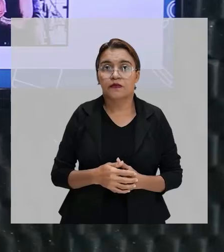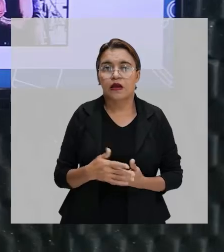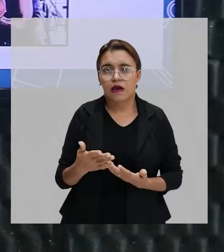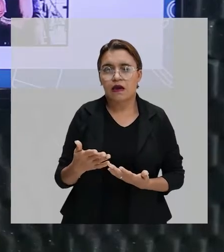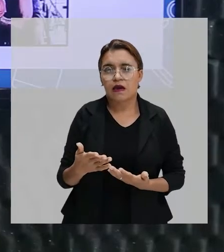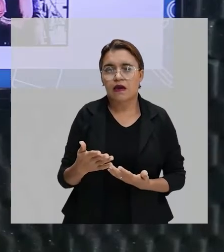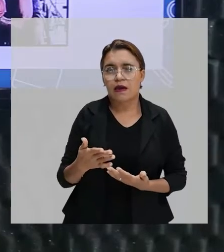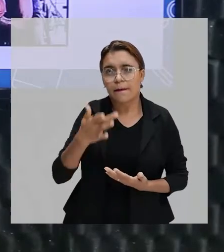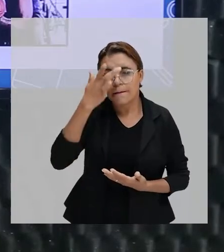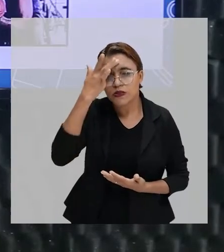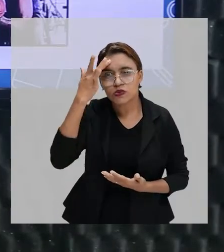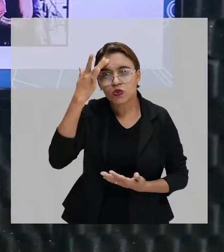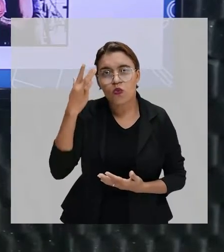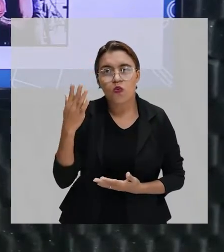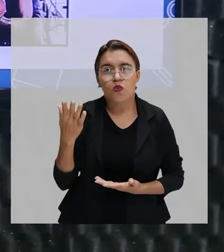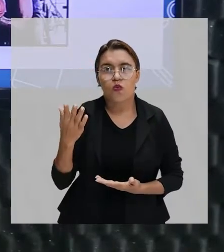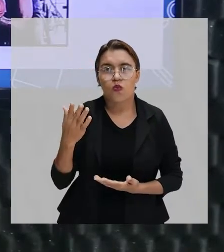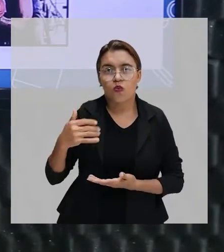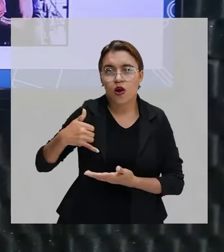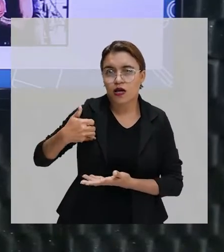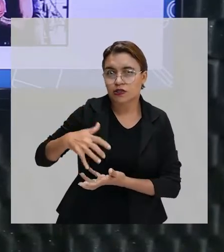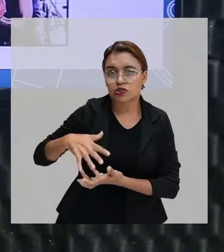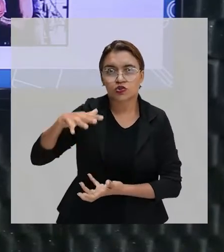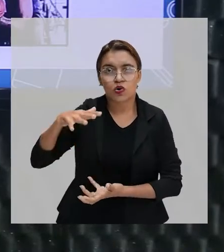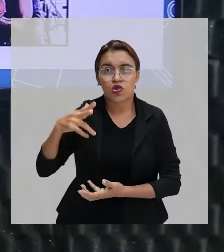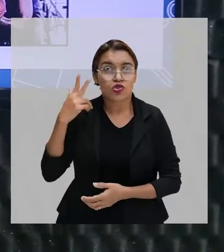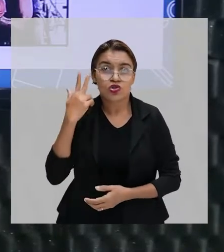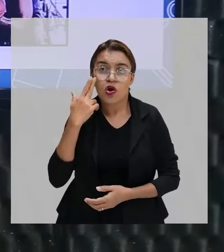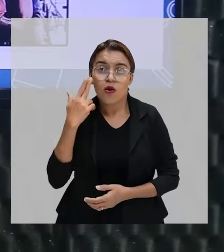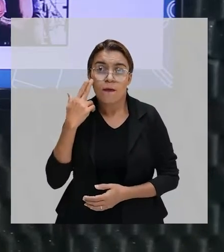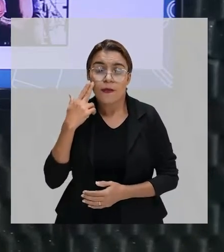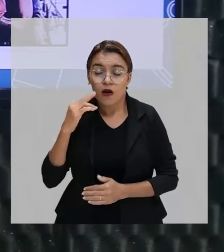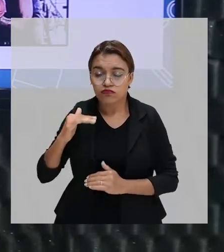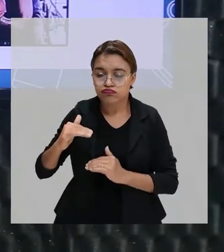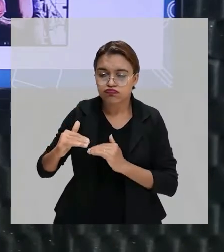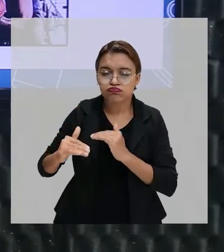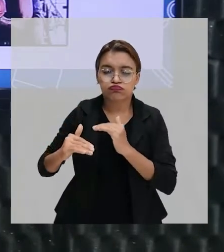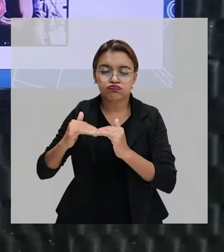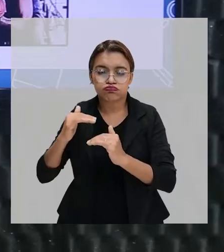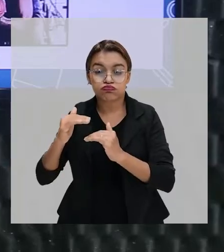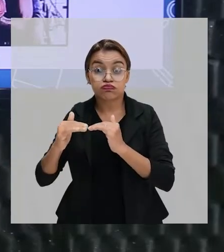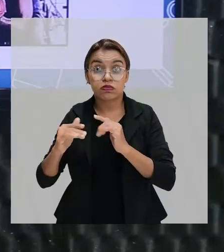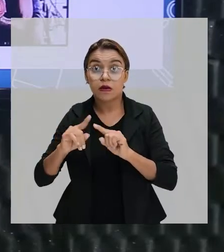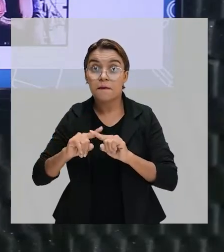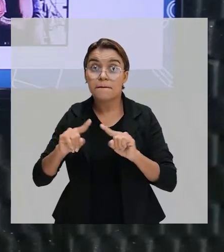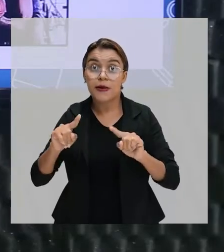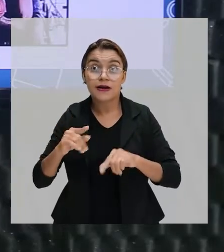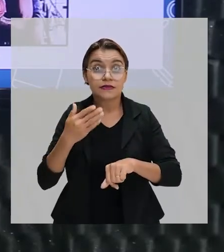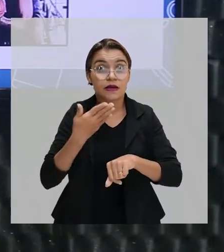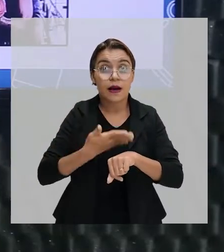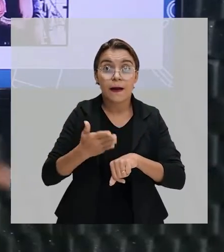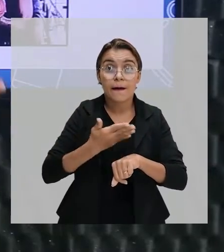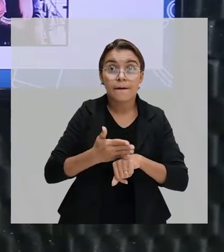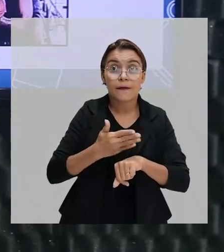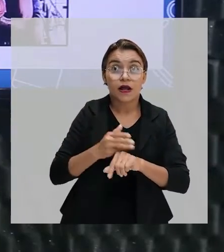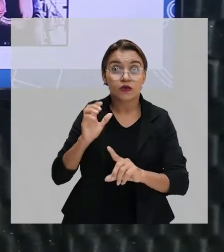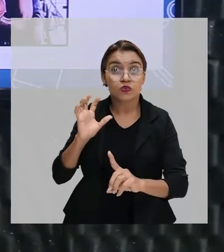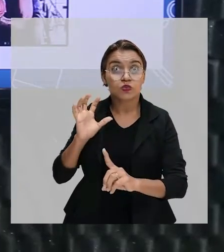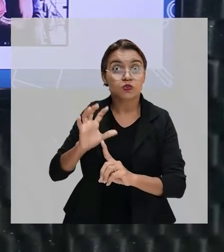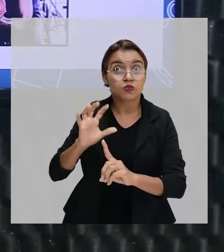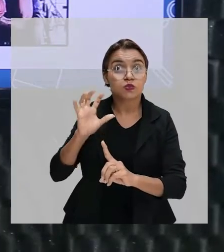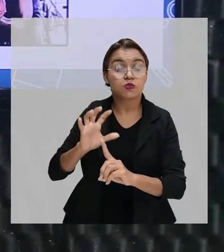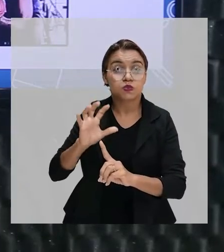no seu nome Com o decorrer do tempo é natural é normal no ser humano mas já foi provado também que a prática de exercícios físicos